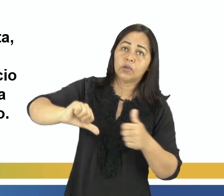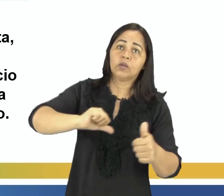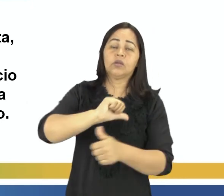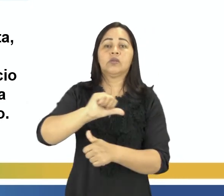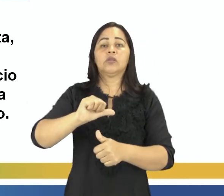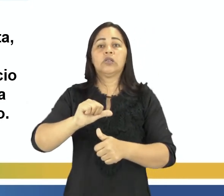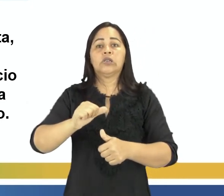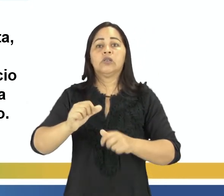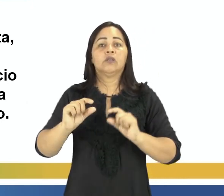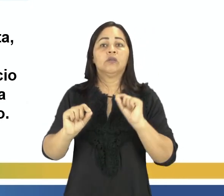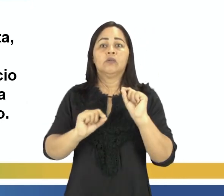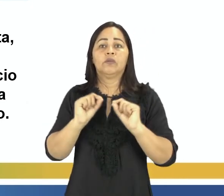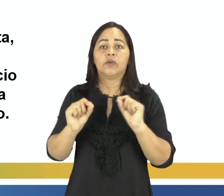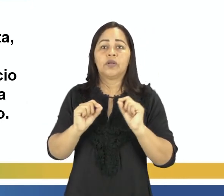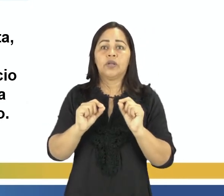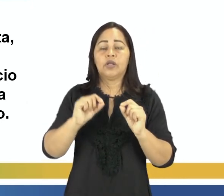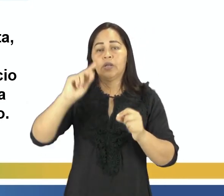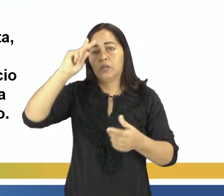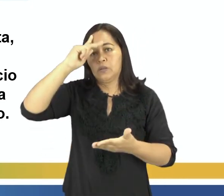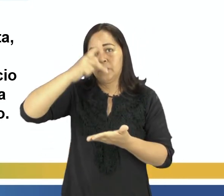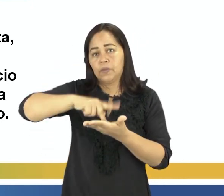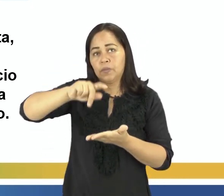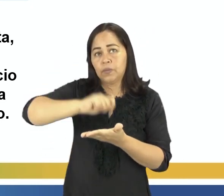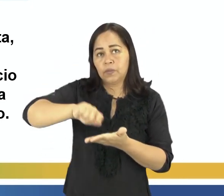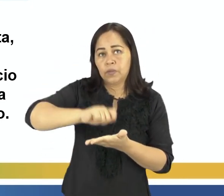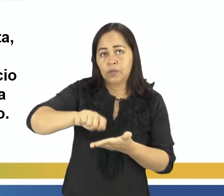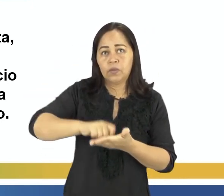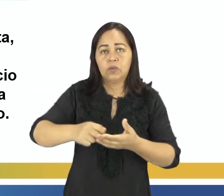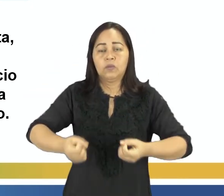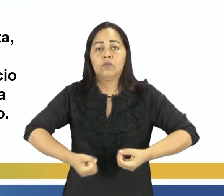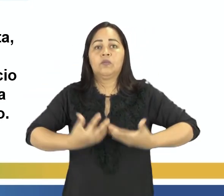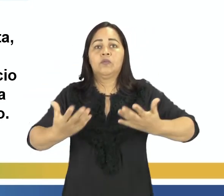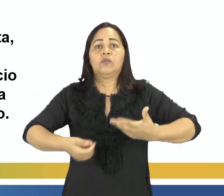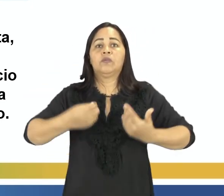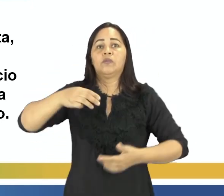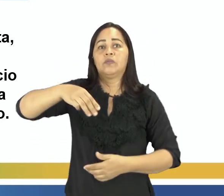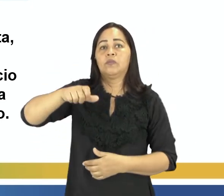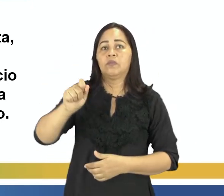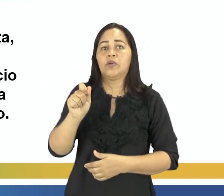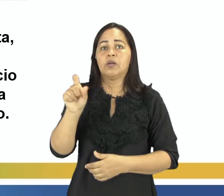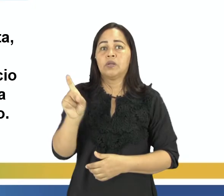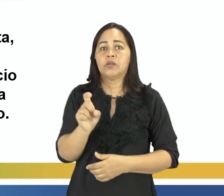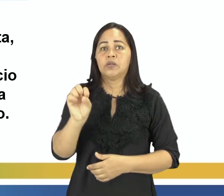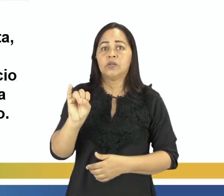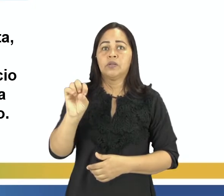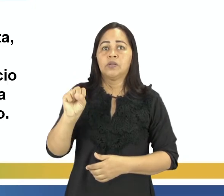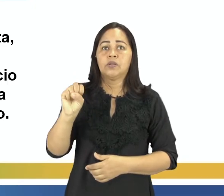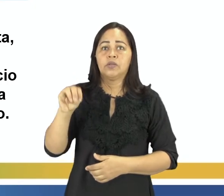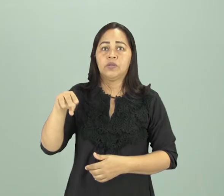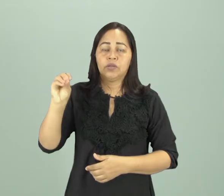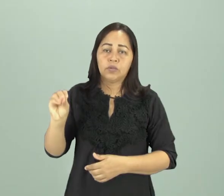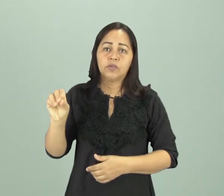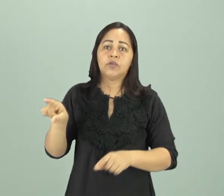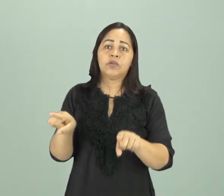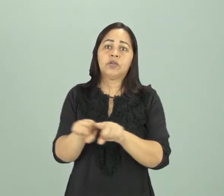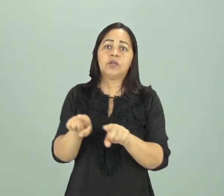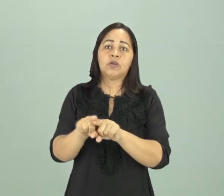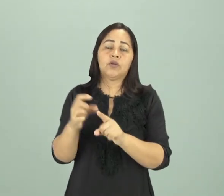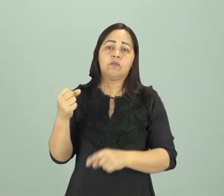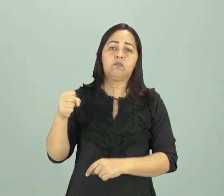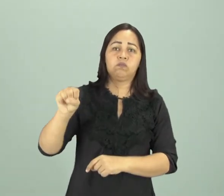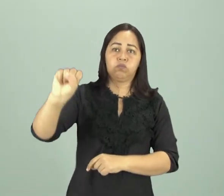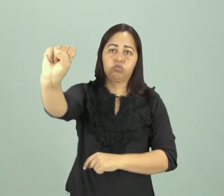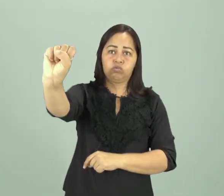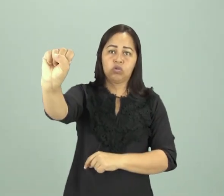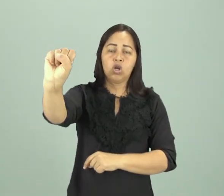atitude do poeta, né? Uma adesão ao marxismo e o início de uma defesa do comunismo. Foi a partir dessa data